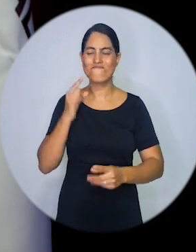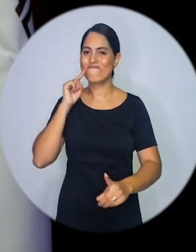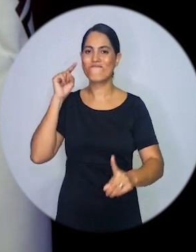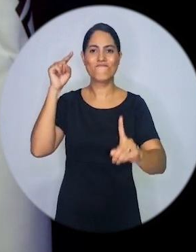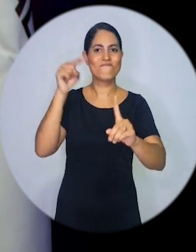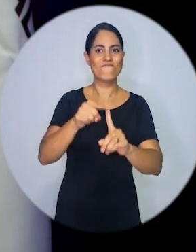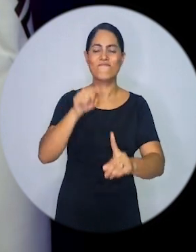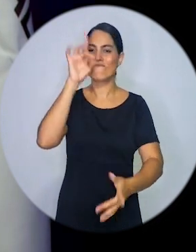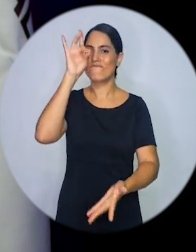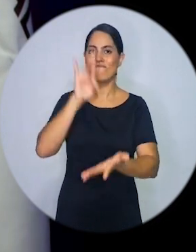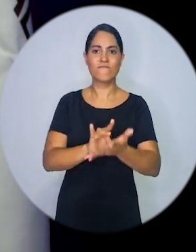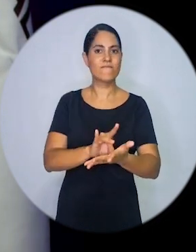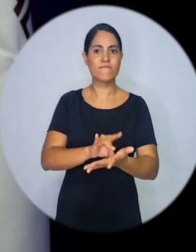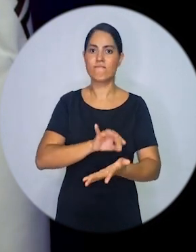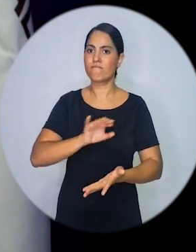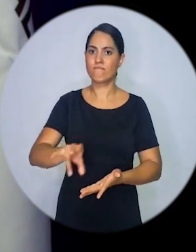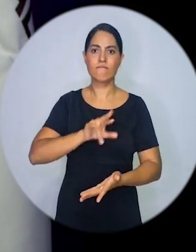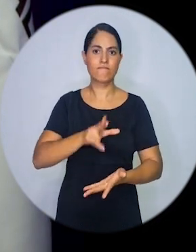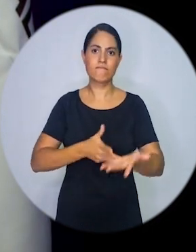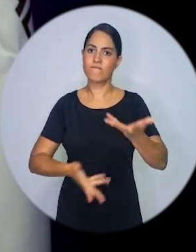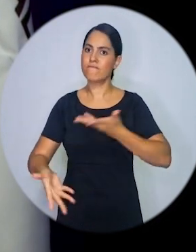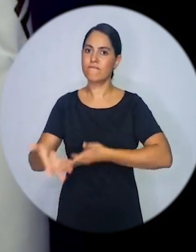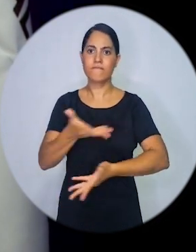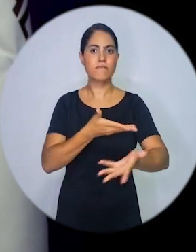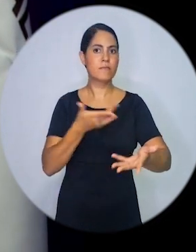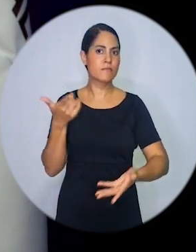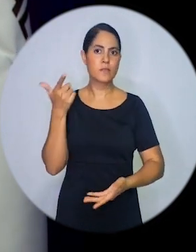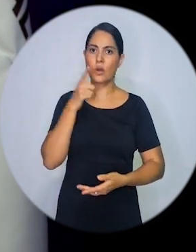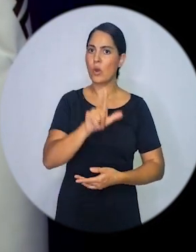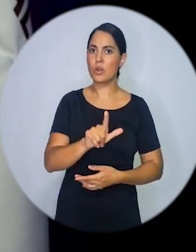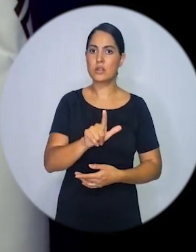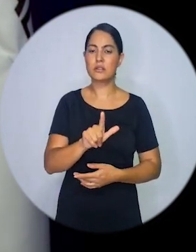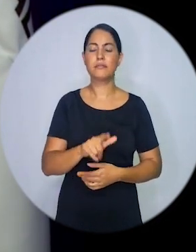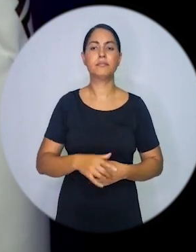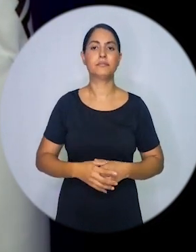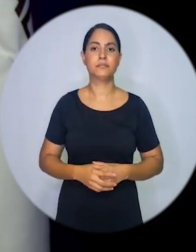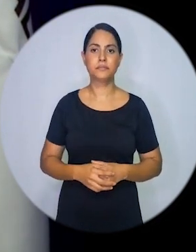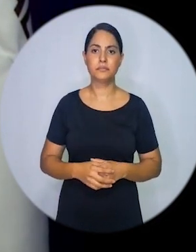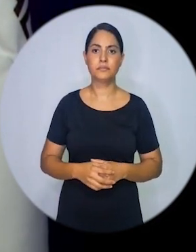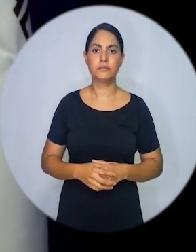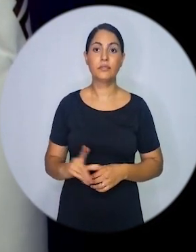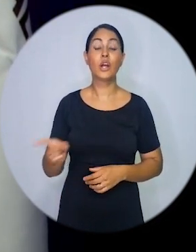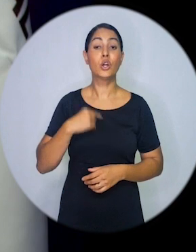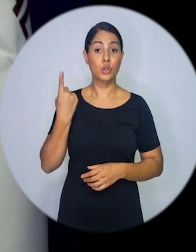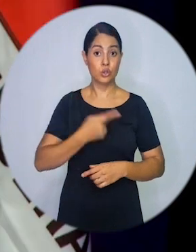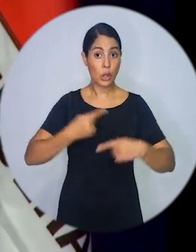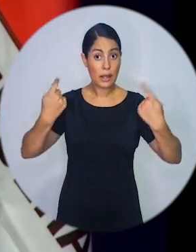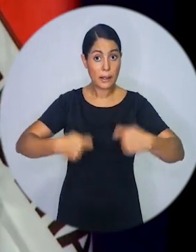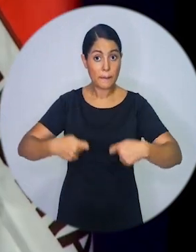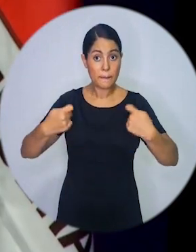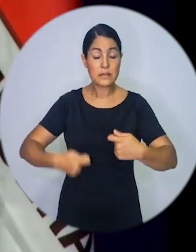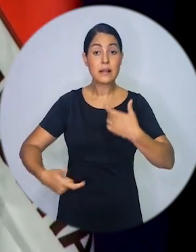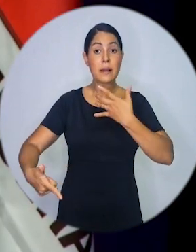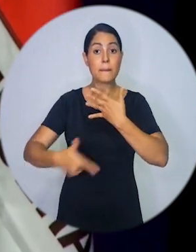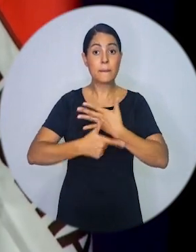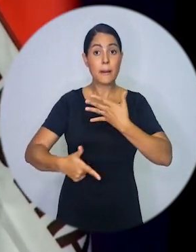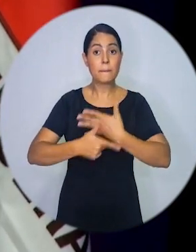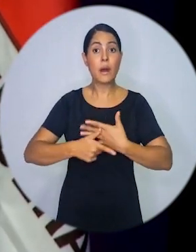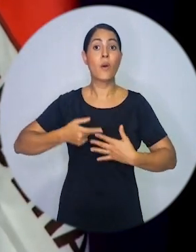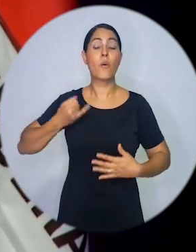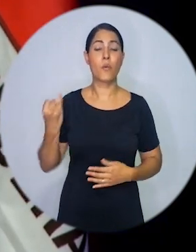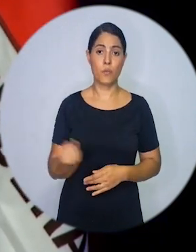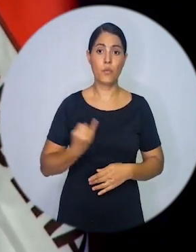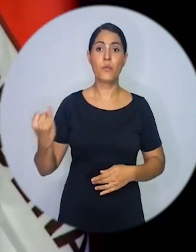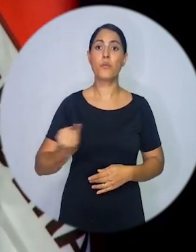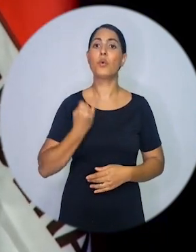poderá ser atingida de maneira harmoniosa ou significativa. Precisamos desempenhar